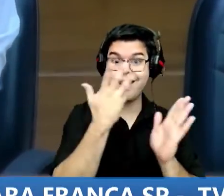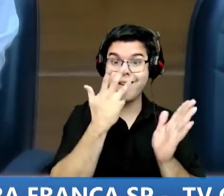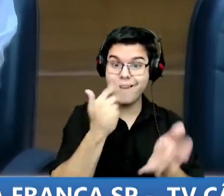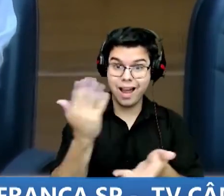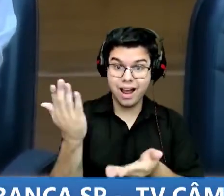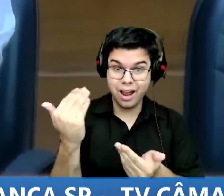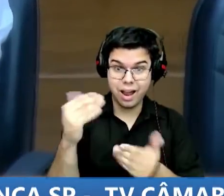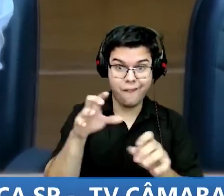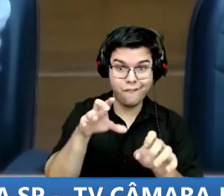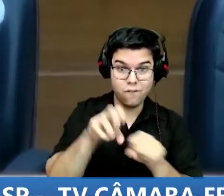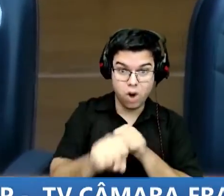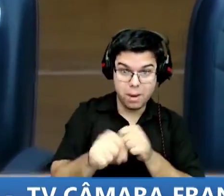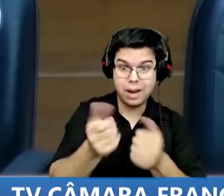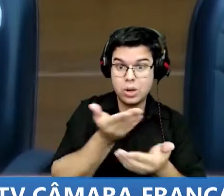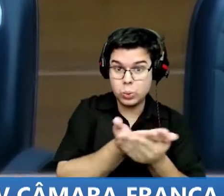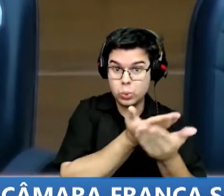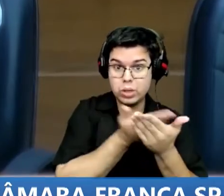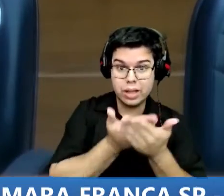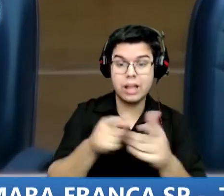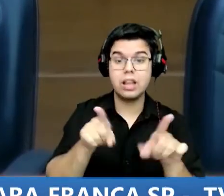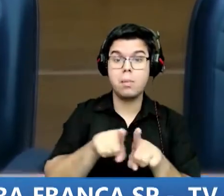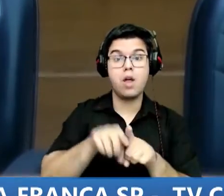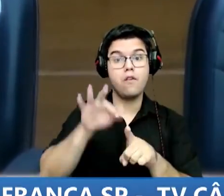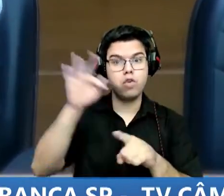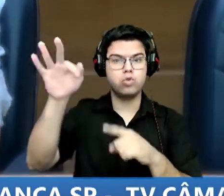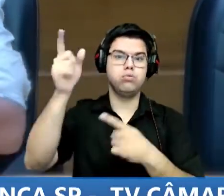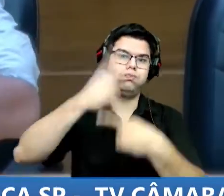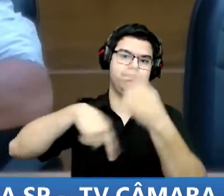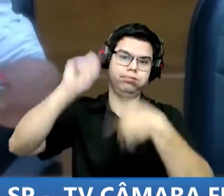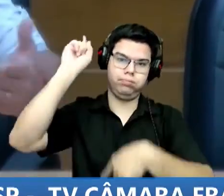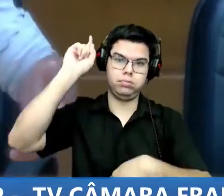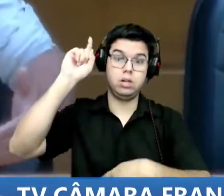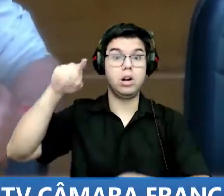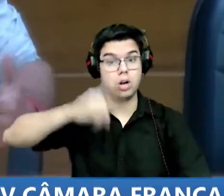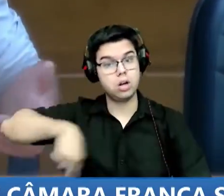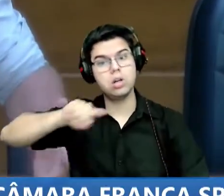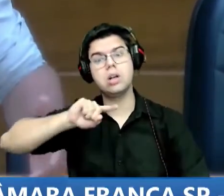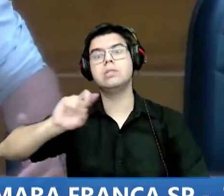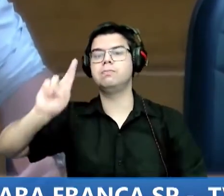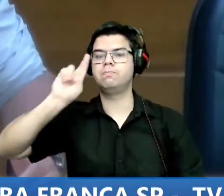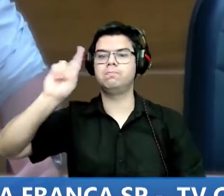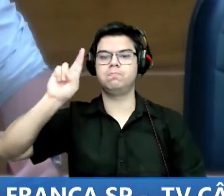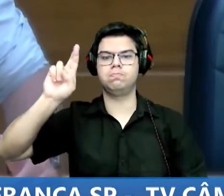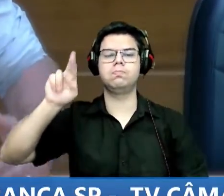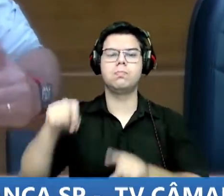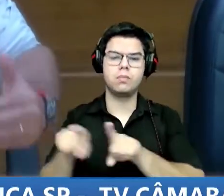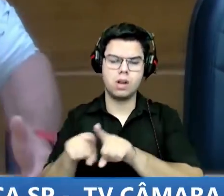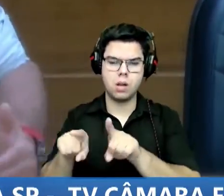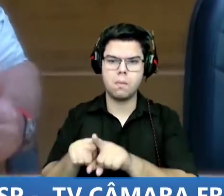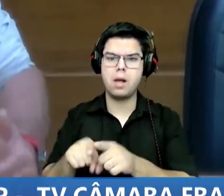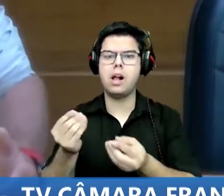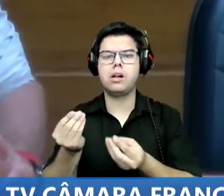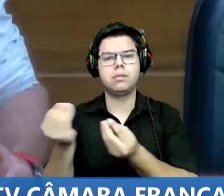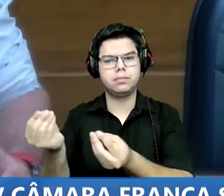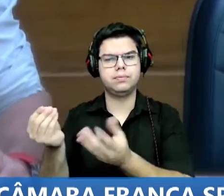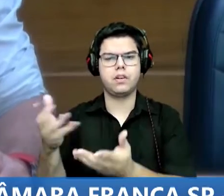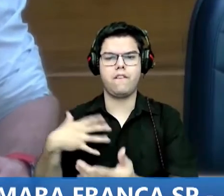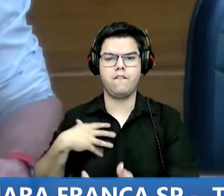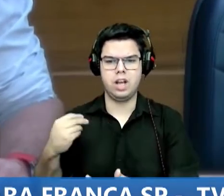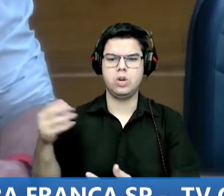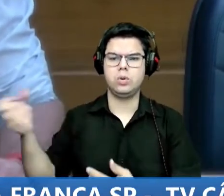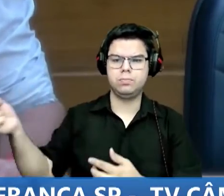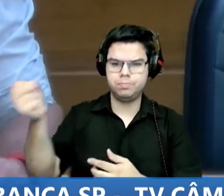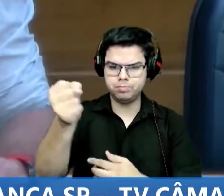futuro brilhante. Compete a nós, que colocamos os filhos, que trazemos eles, que somos os pais, os